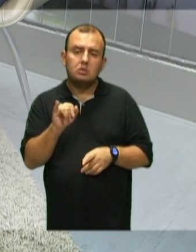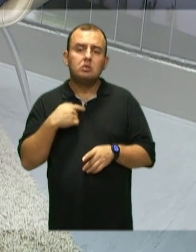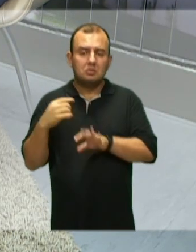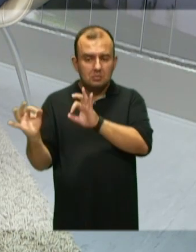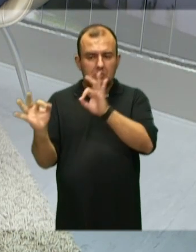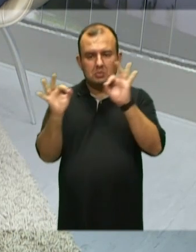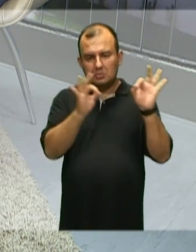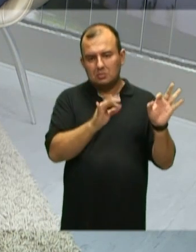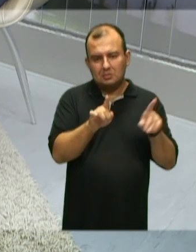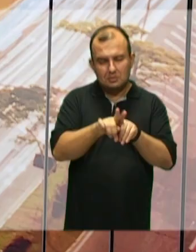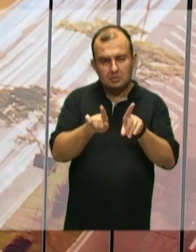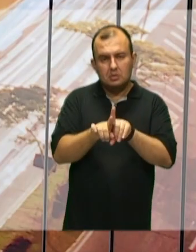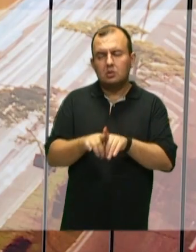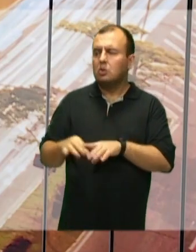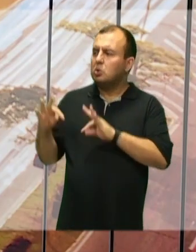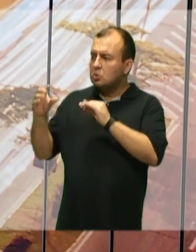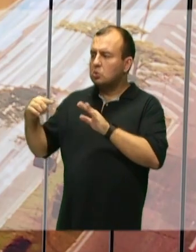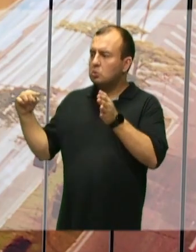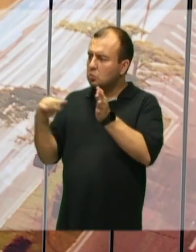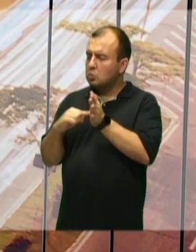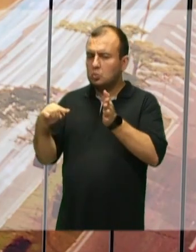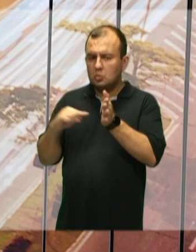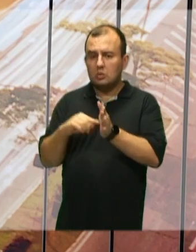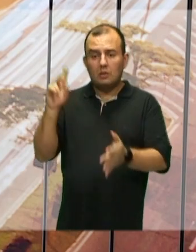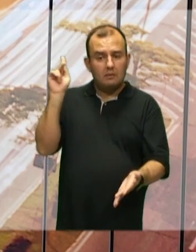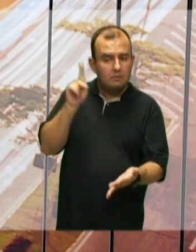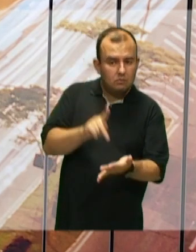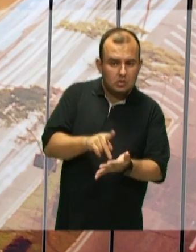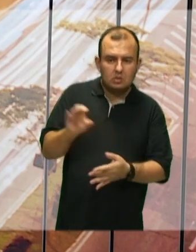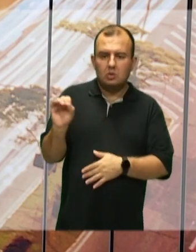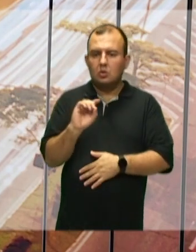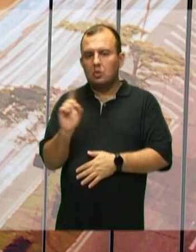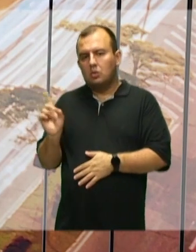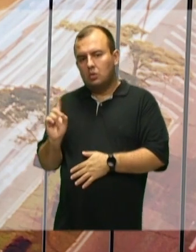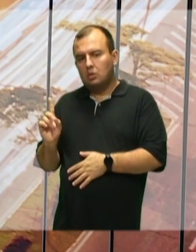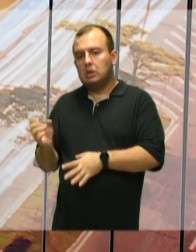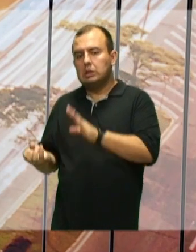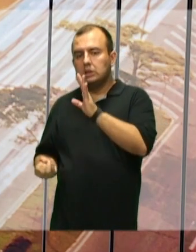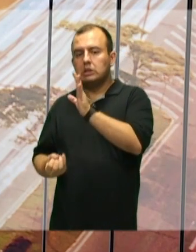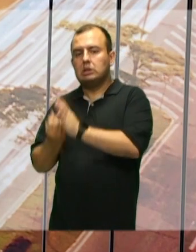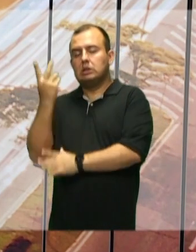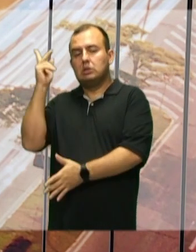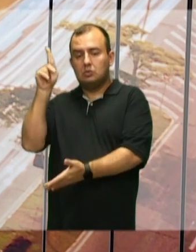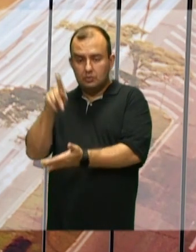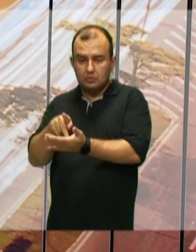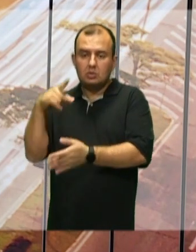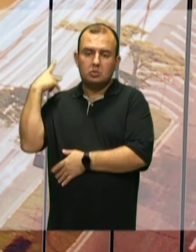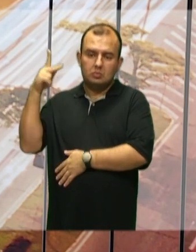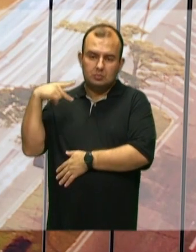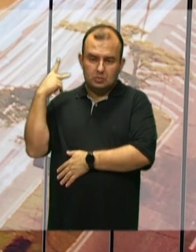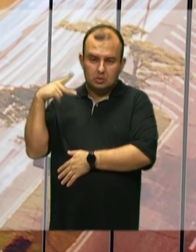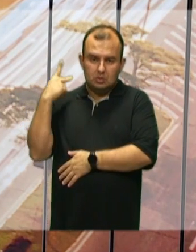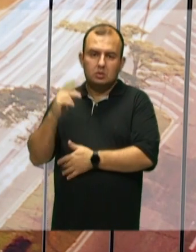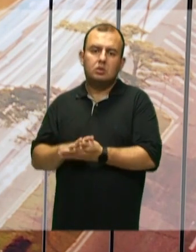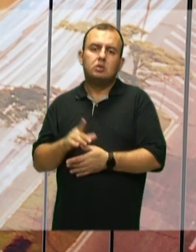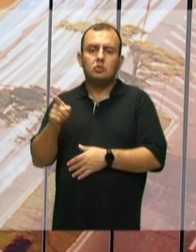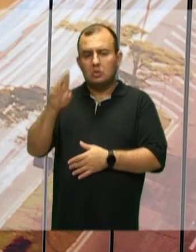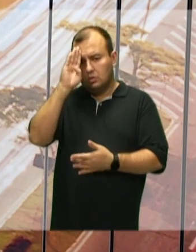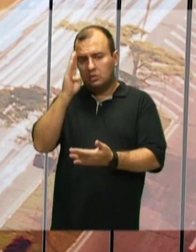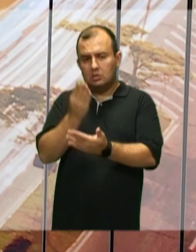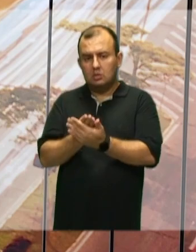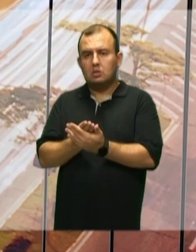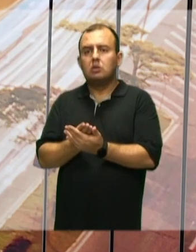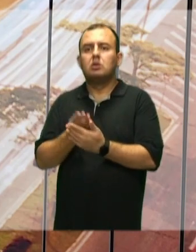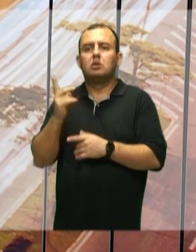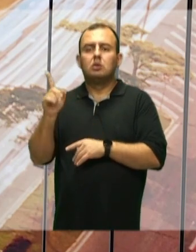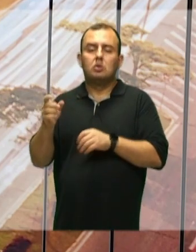acompanhar Vereador toda a denúncia feita sendo verdadeira ou não ela cria um fato político e o senhor acredita que por